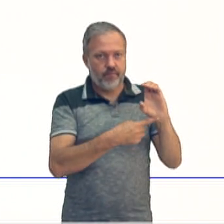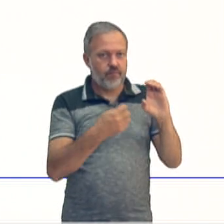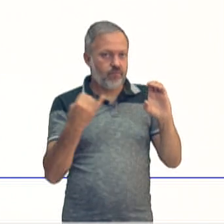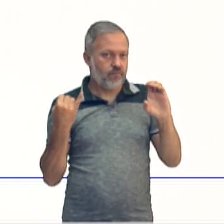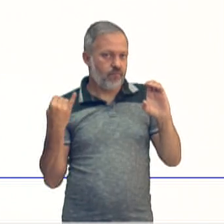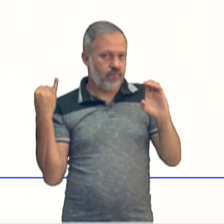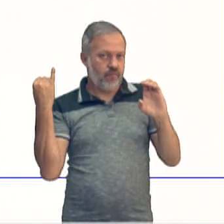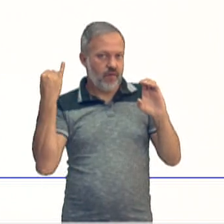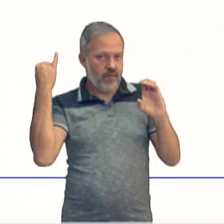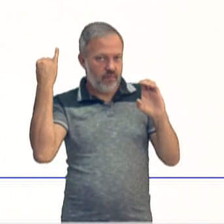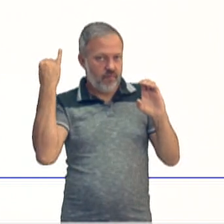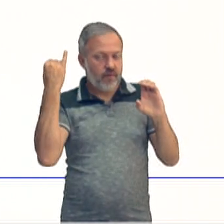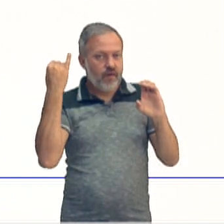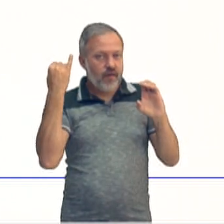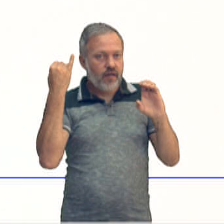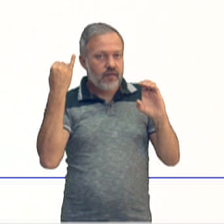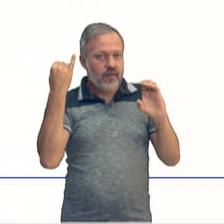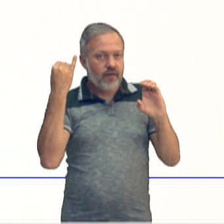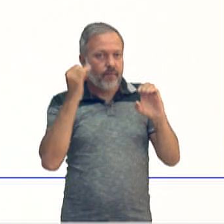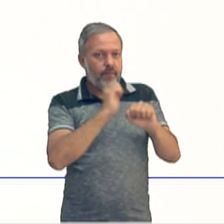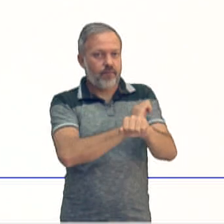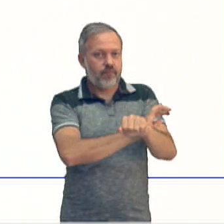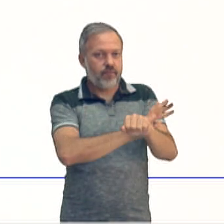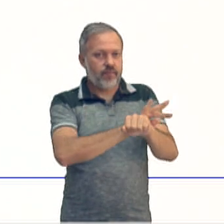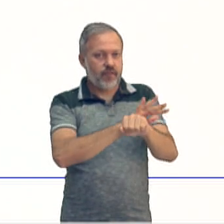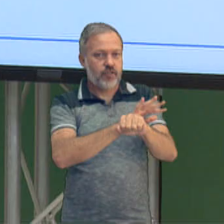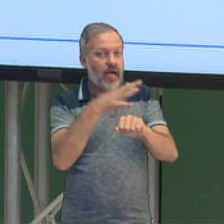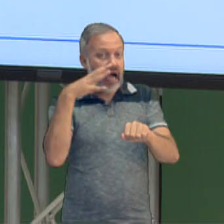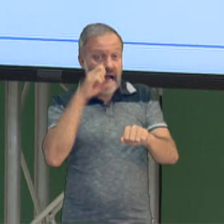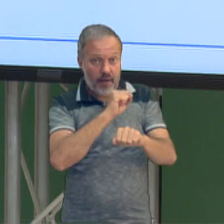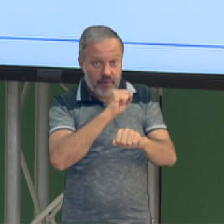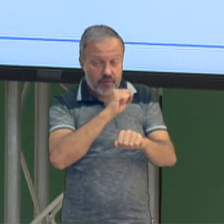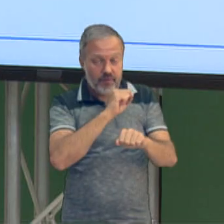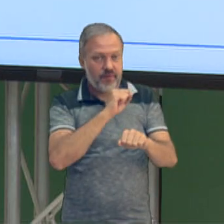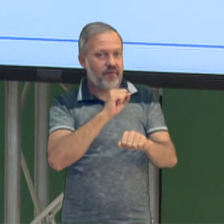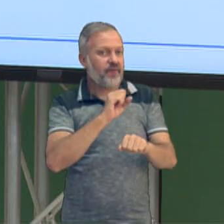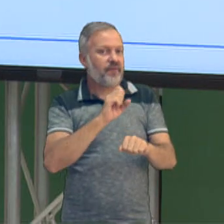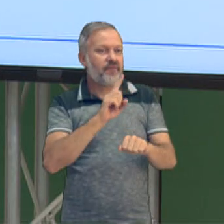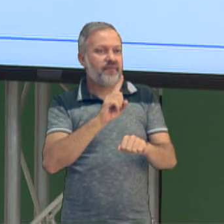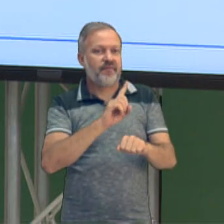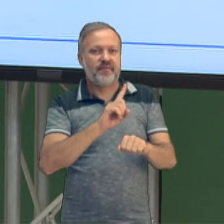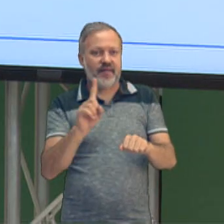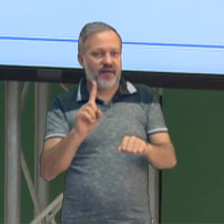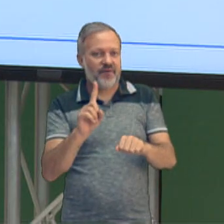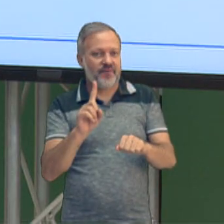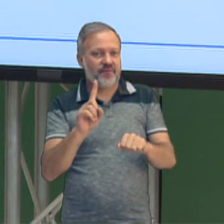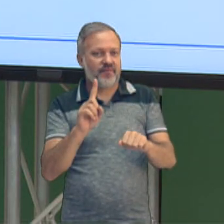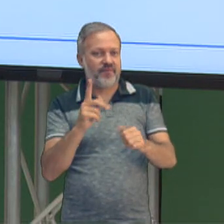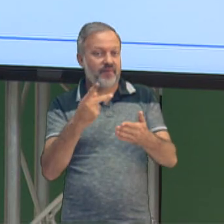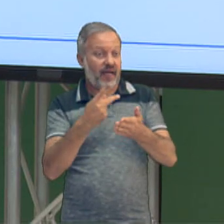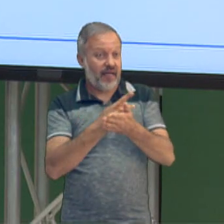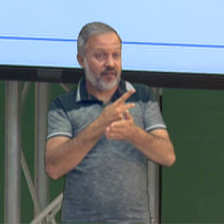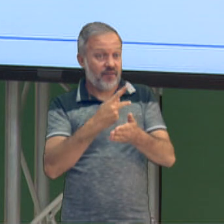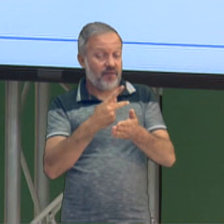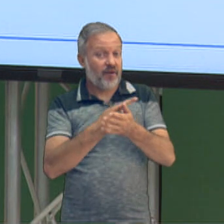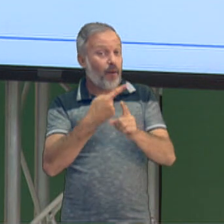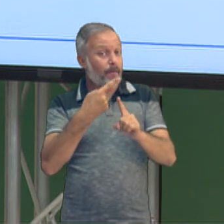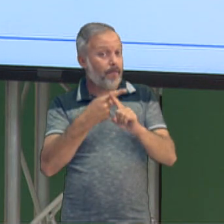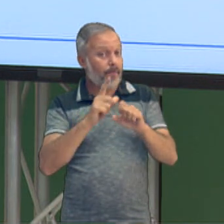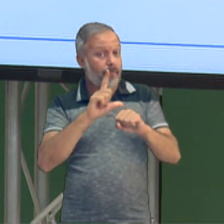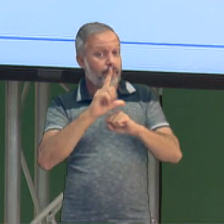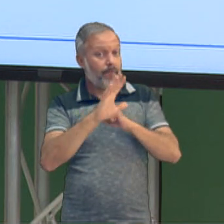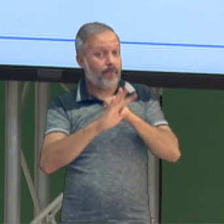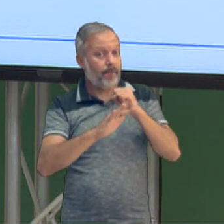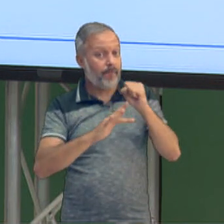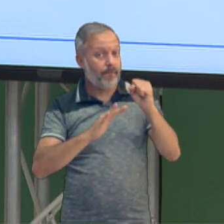curto prazo. Aqui que está o erro, gente, porque não é a curto prazo, é a longo prazo. Tá? É difícil você degradar a molécula de gordura